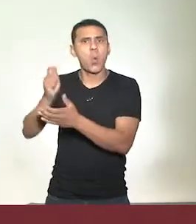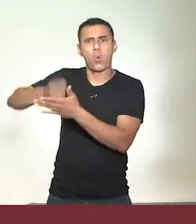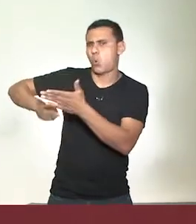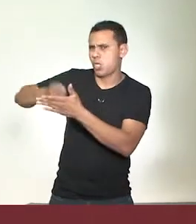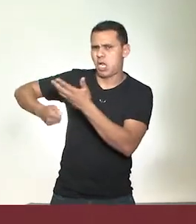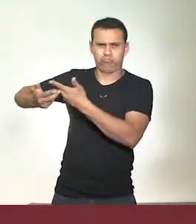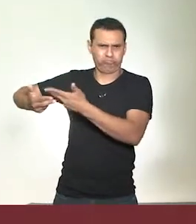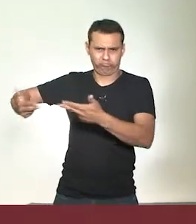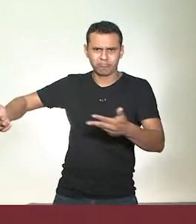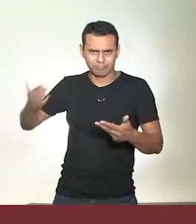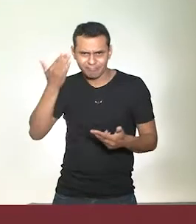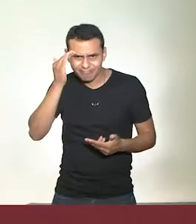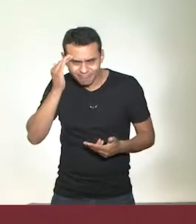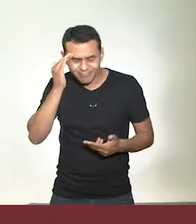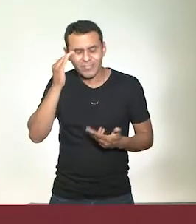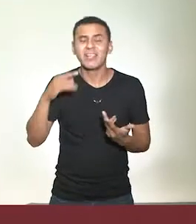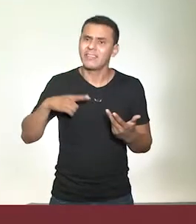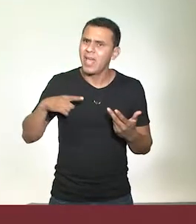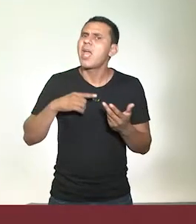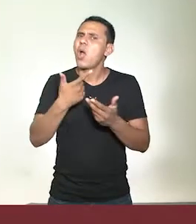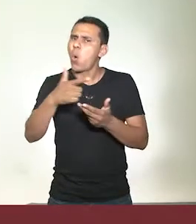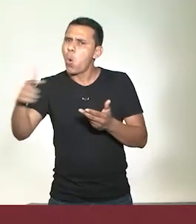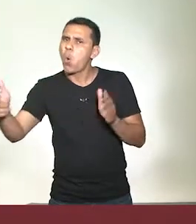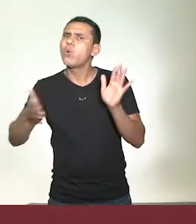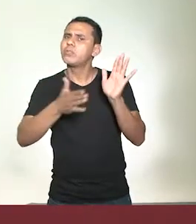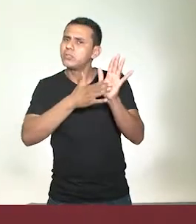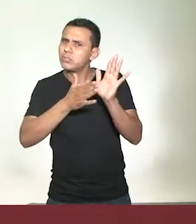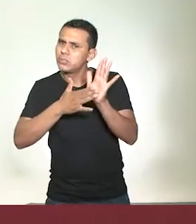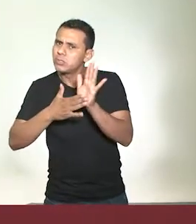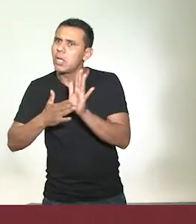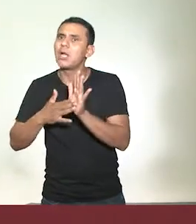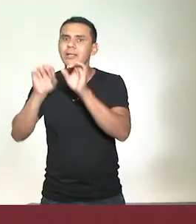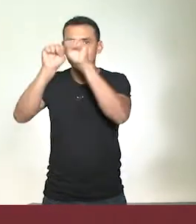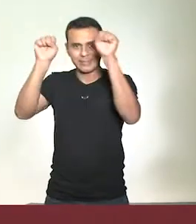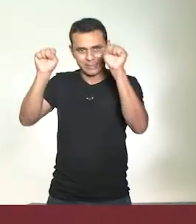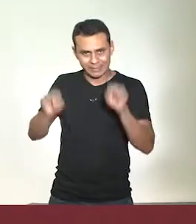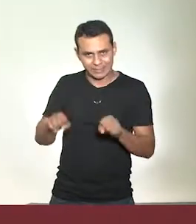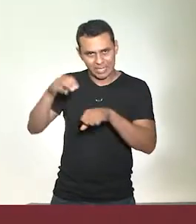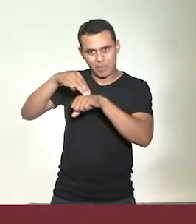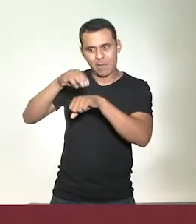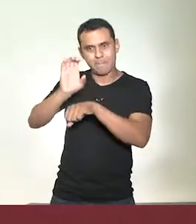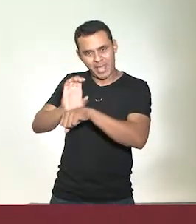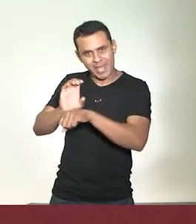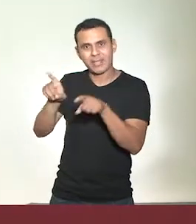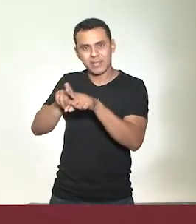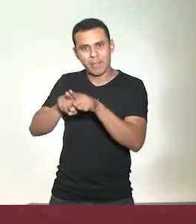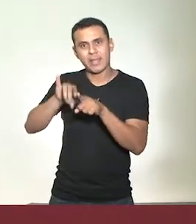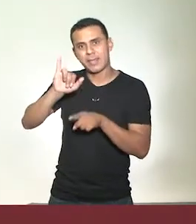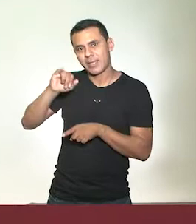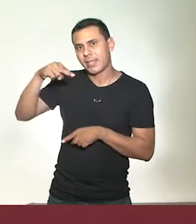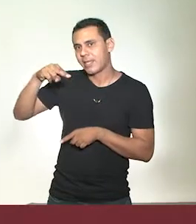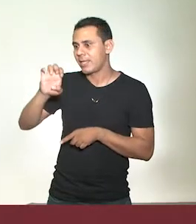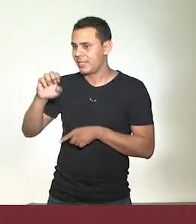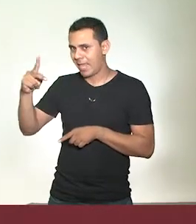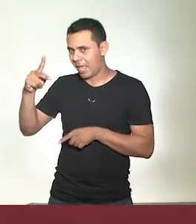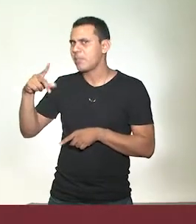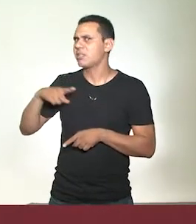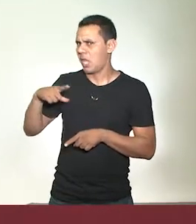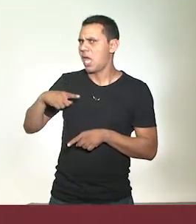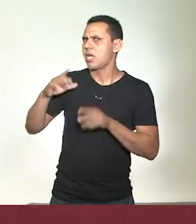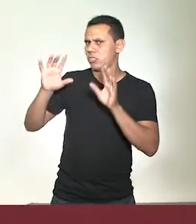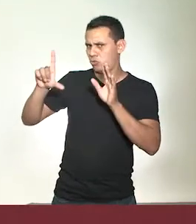outro lado alguns outros indicadores que o próprio sistema mec-inep né ele ele